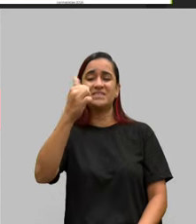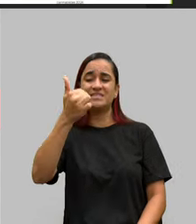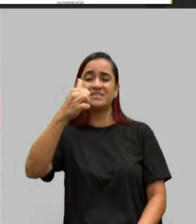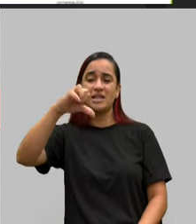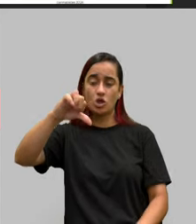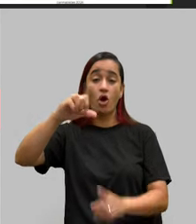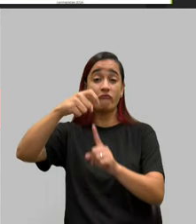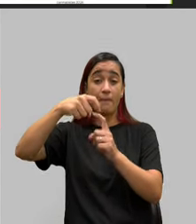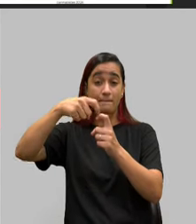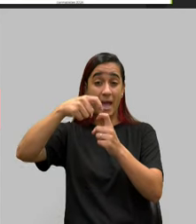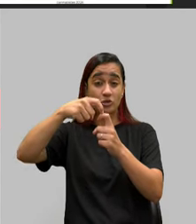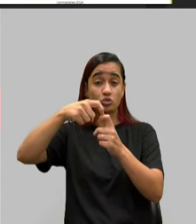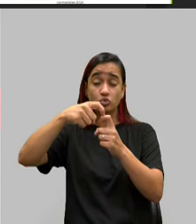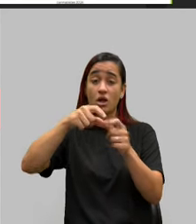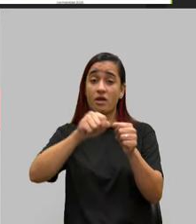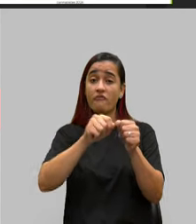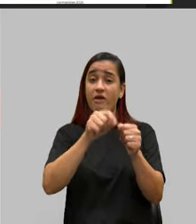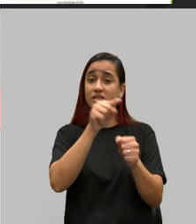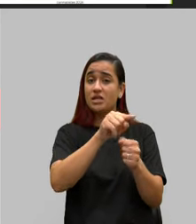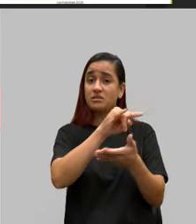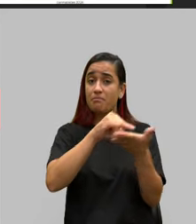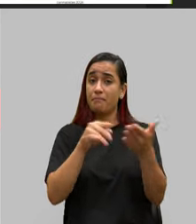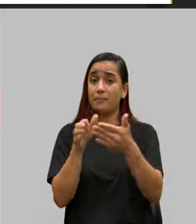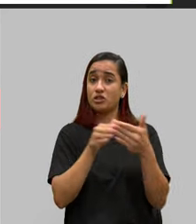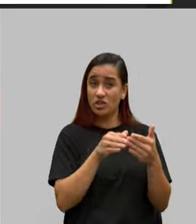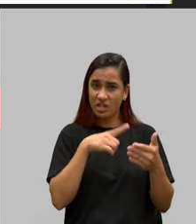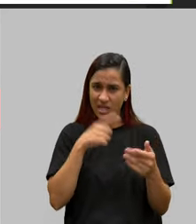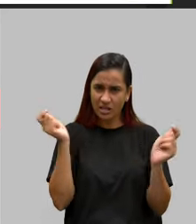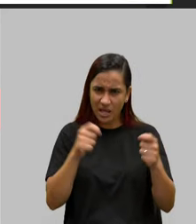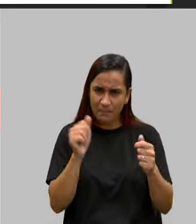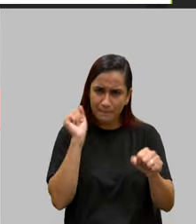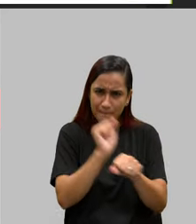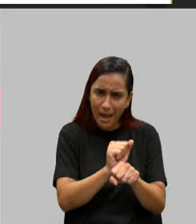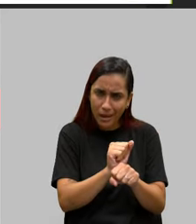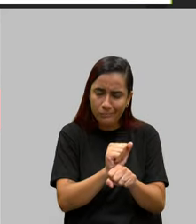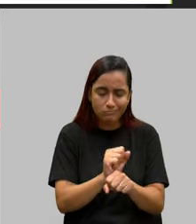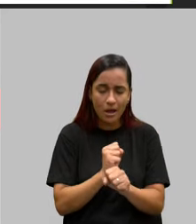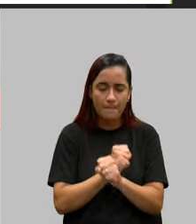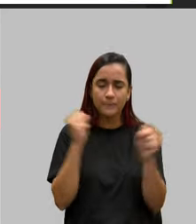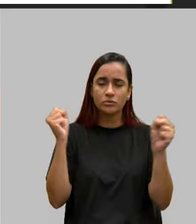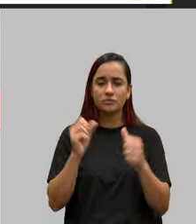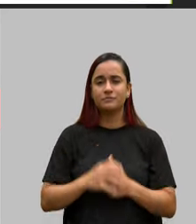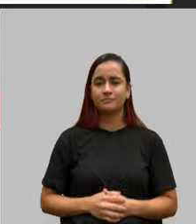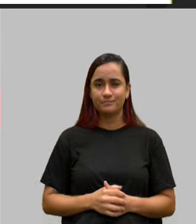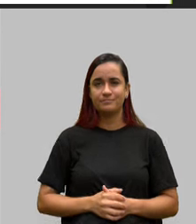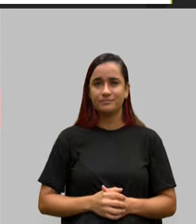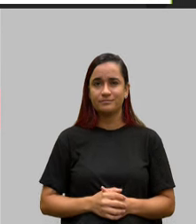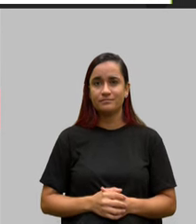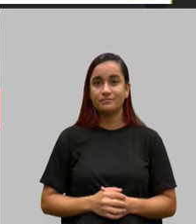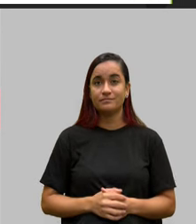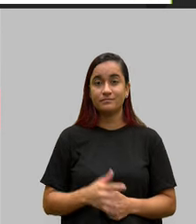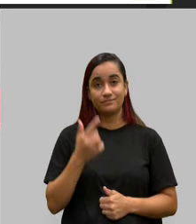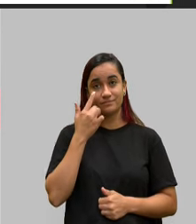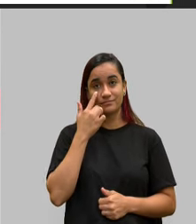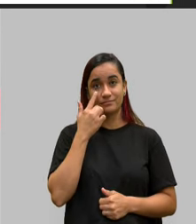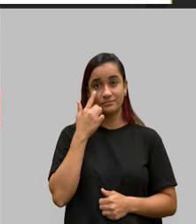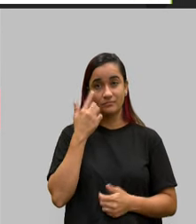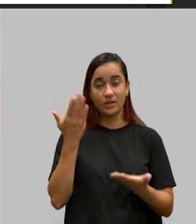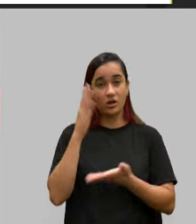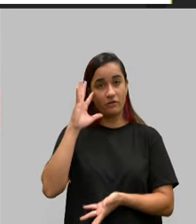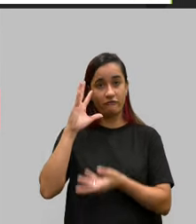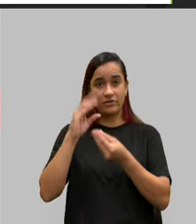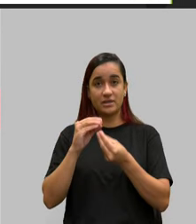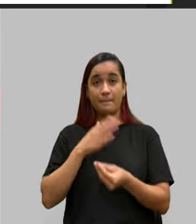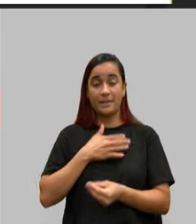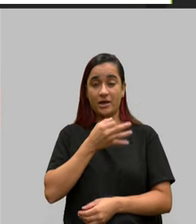diferentes tem como parar isso não tem como parar isso eu trago aqui para encerrar minha fala